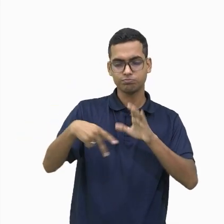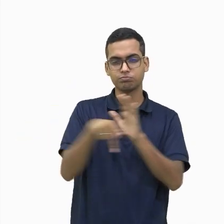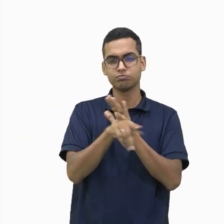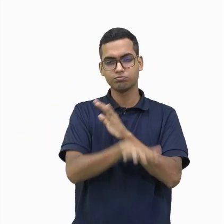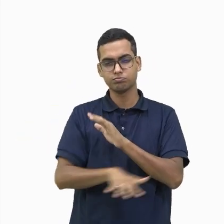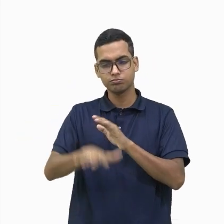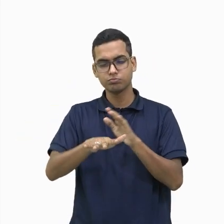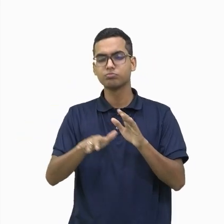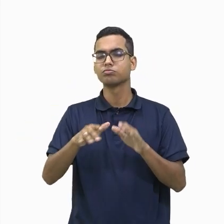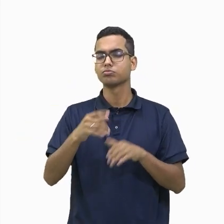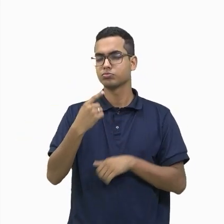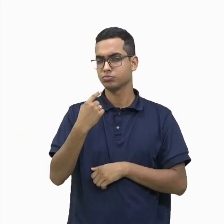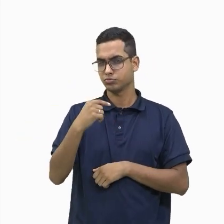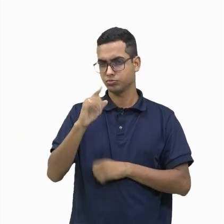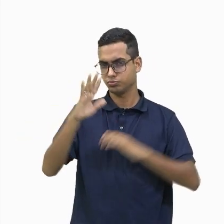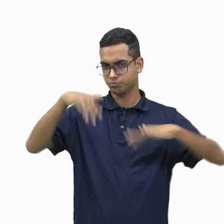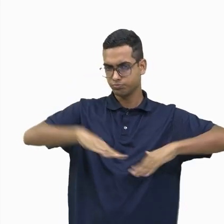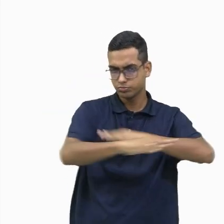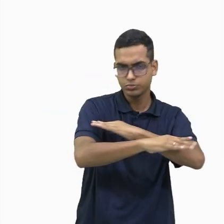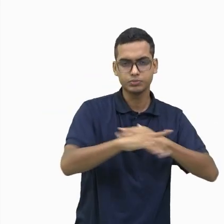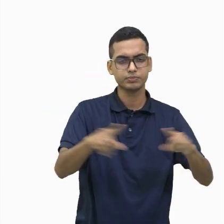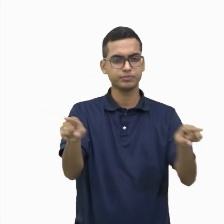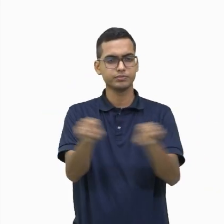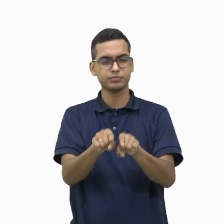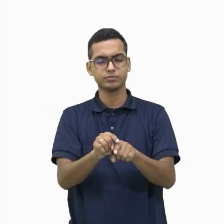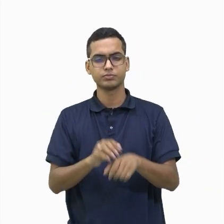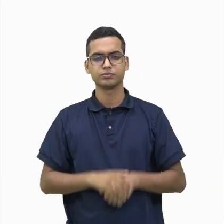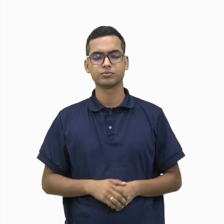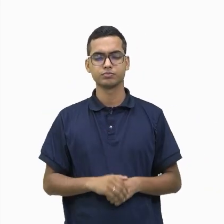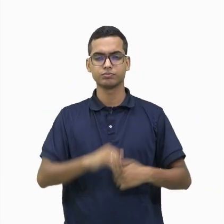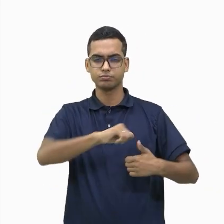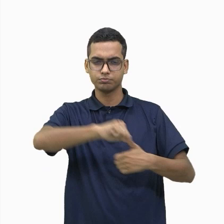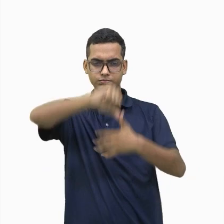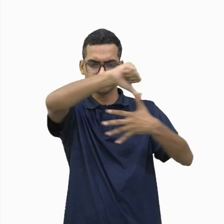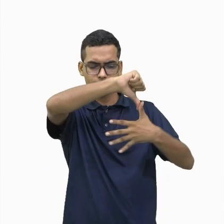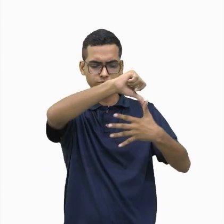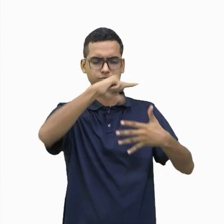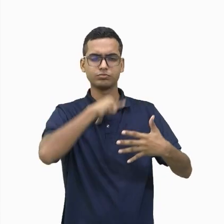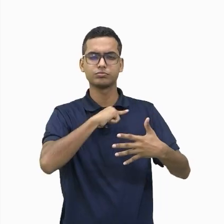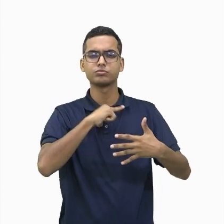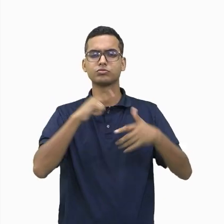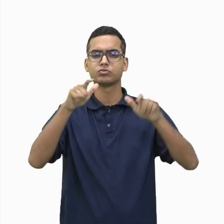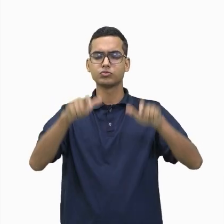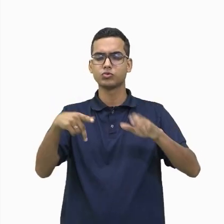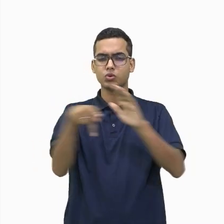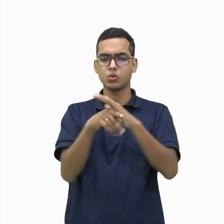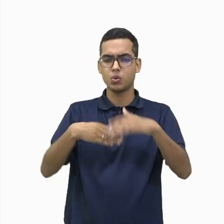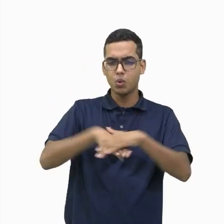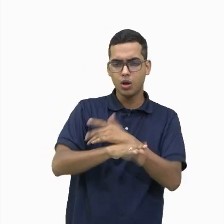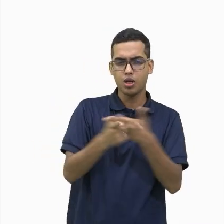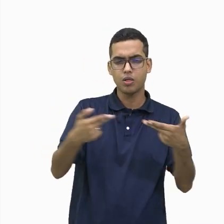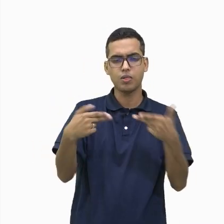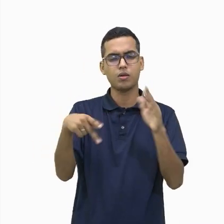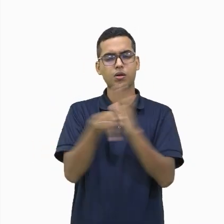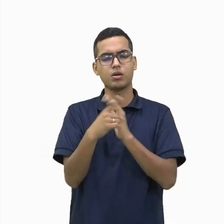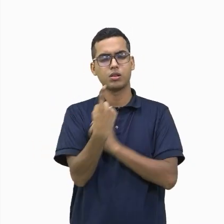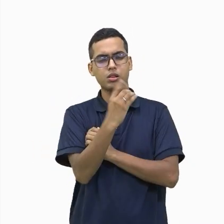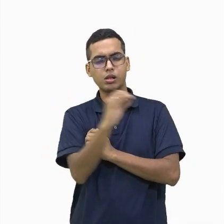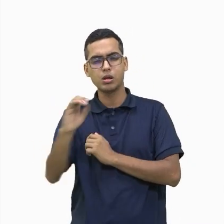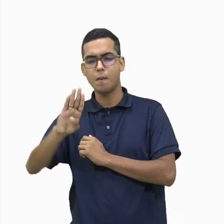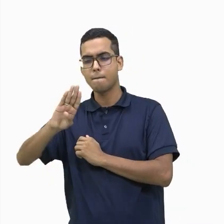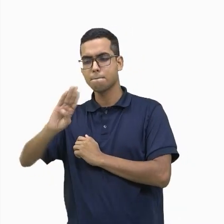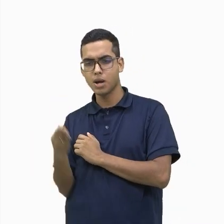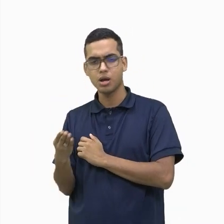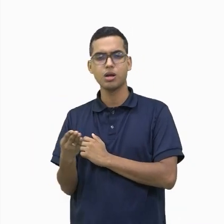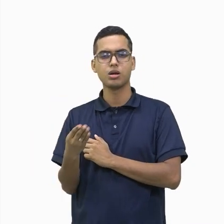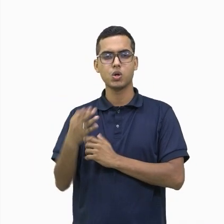gente, reservas estimadas aí em 100 bilhões de barris de